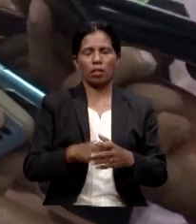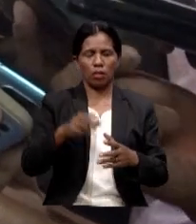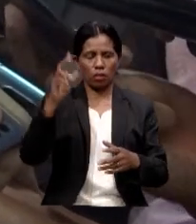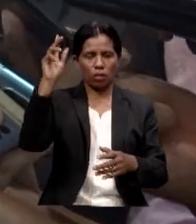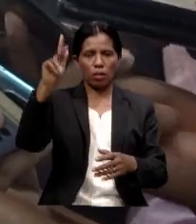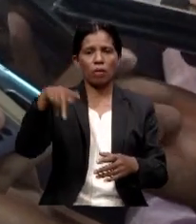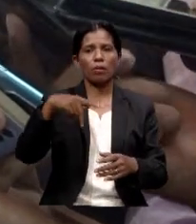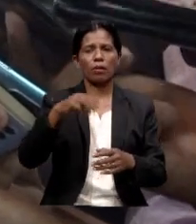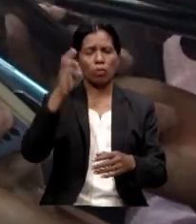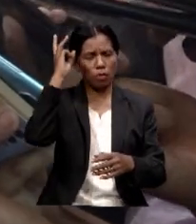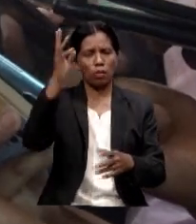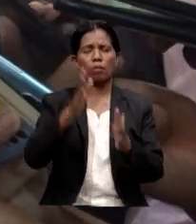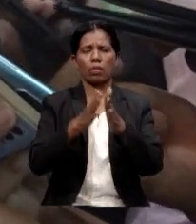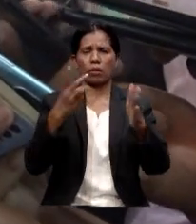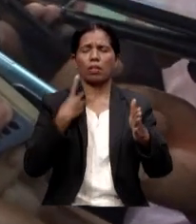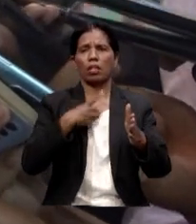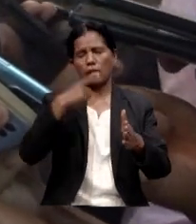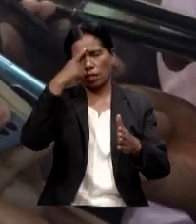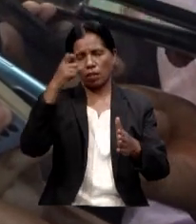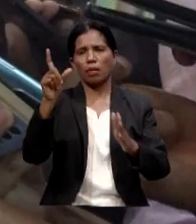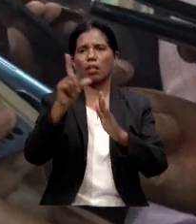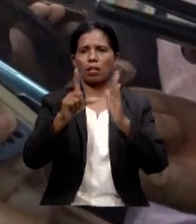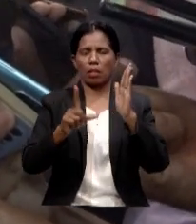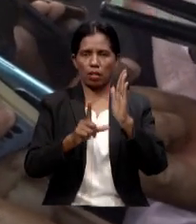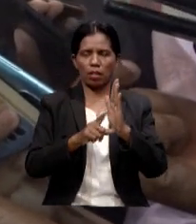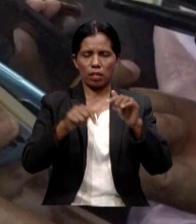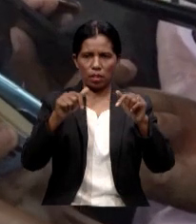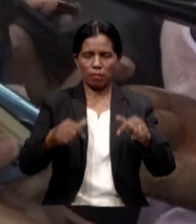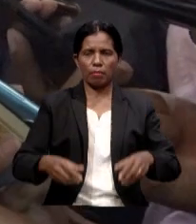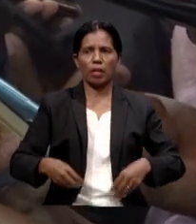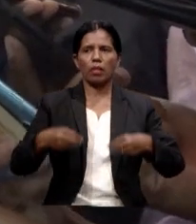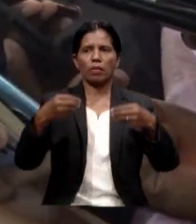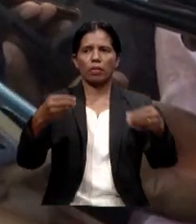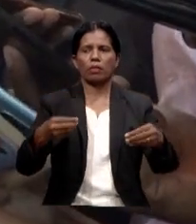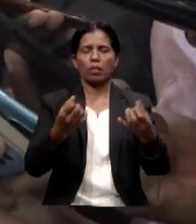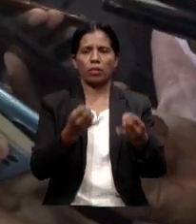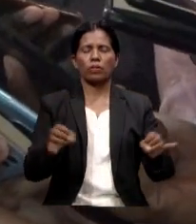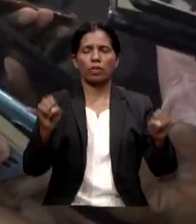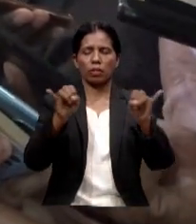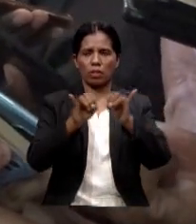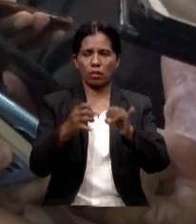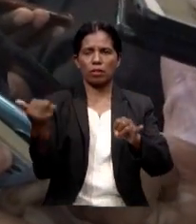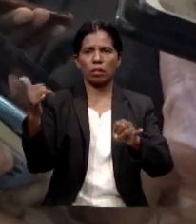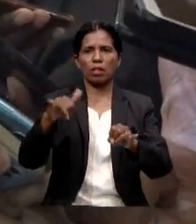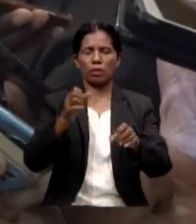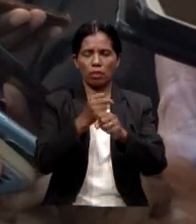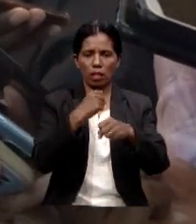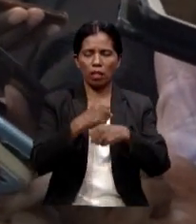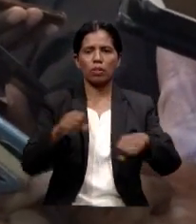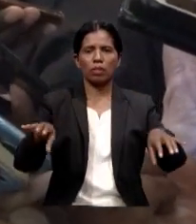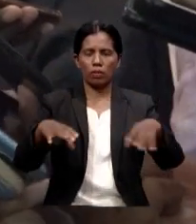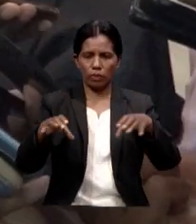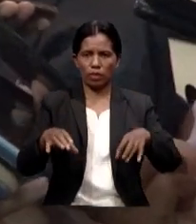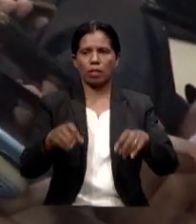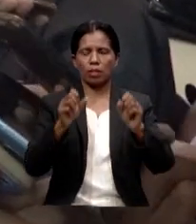bot ba ami tamba lei da né bele fobiban ba instituição será macalo serviço né, pode não né